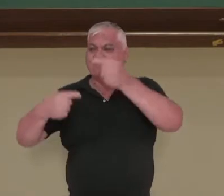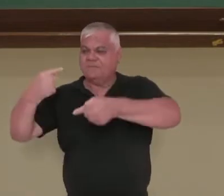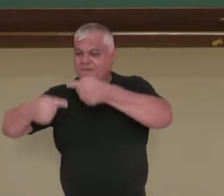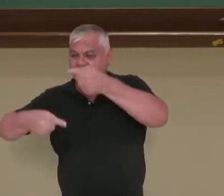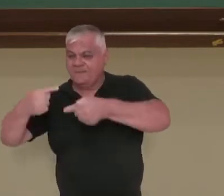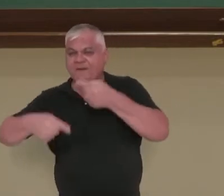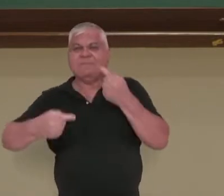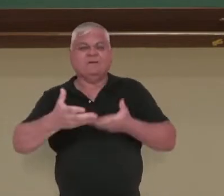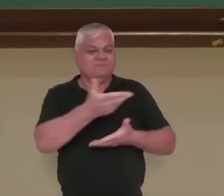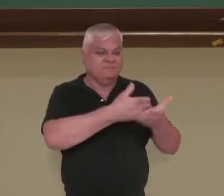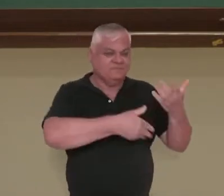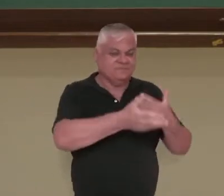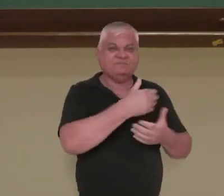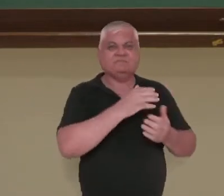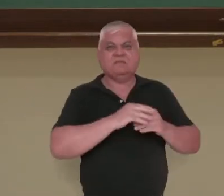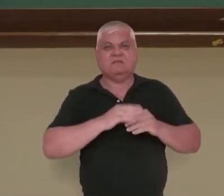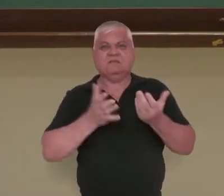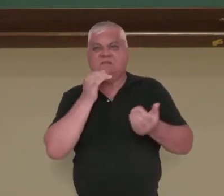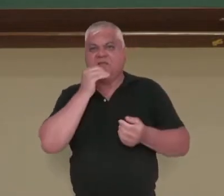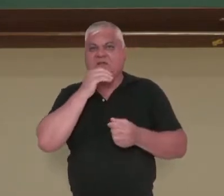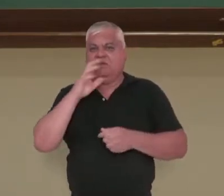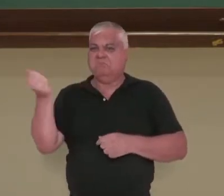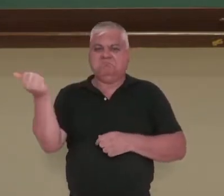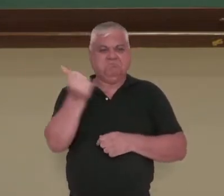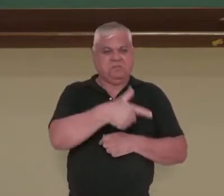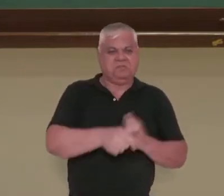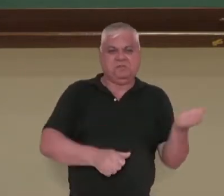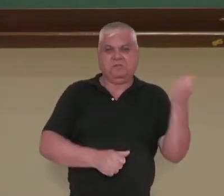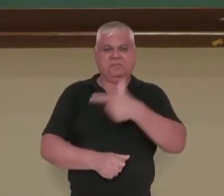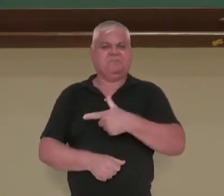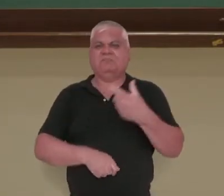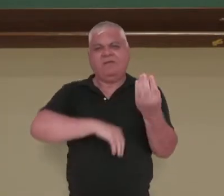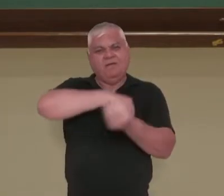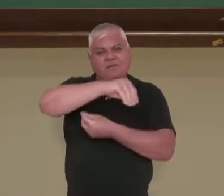nem 80, não é mesmo, gente? Trabalhar um pouquinho de cada.